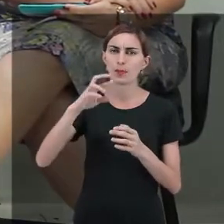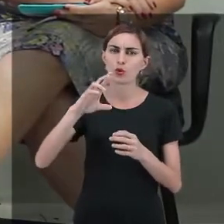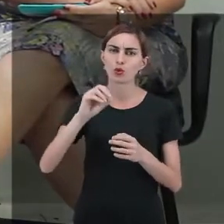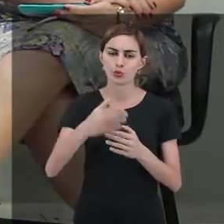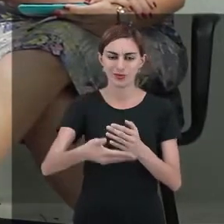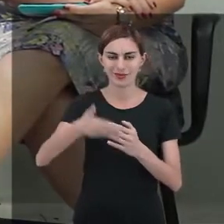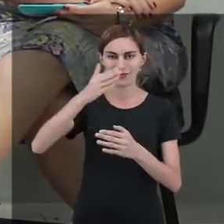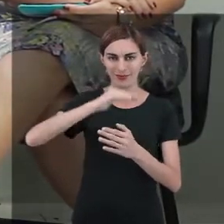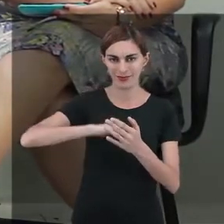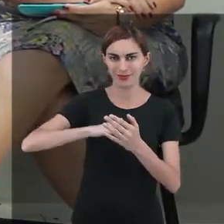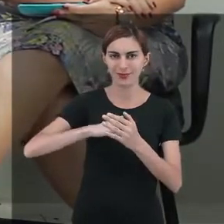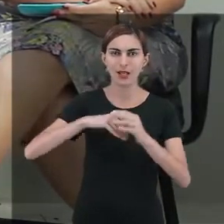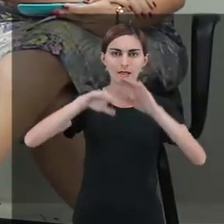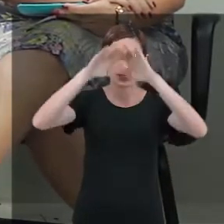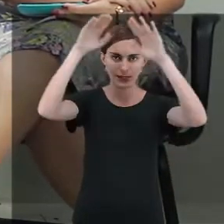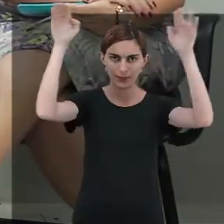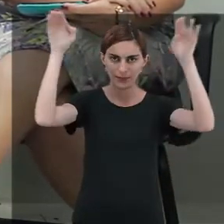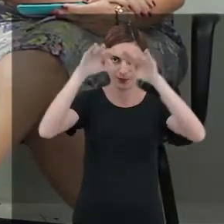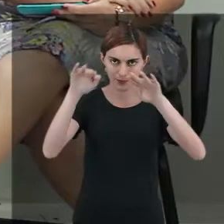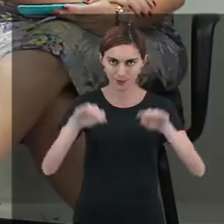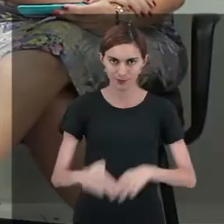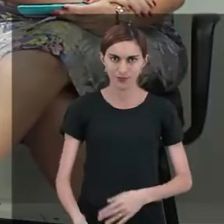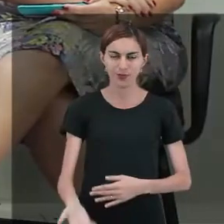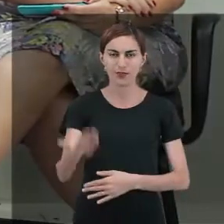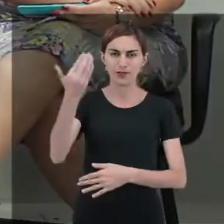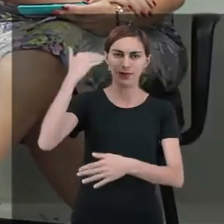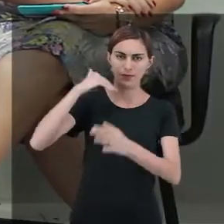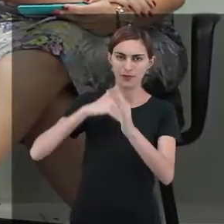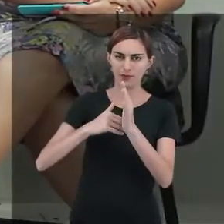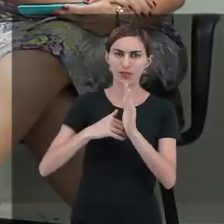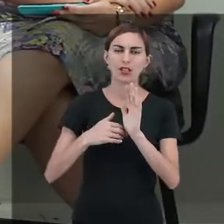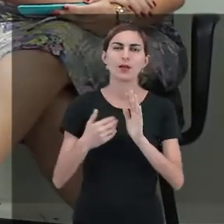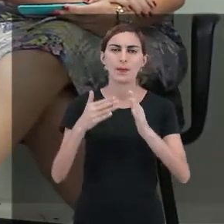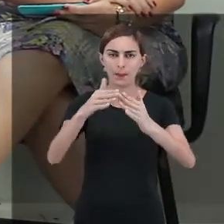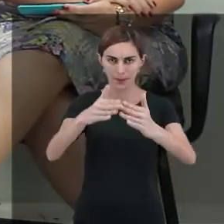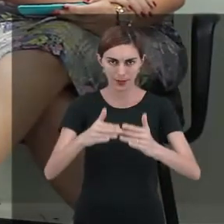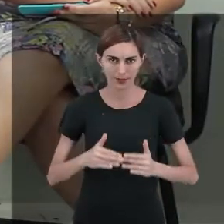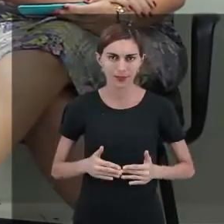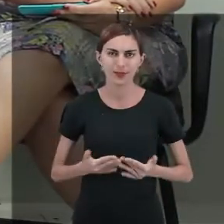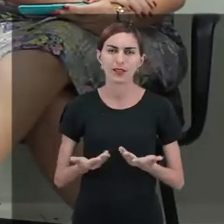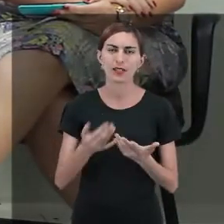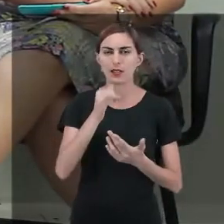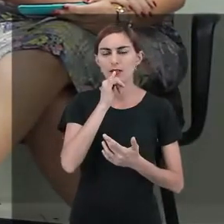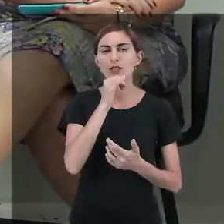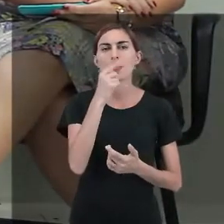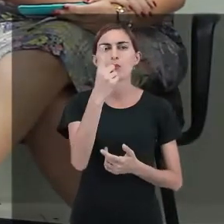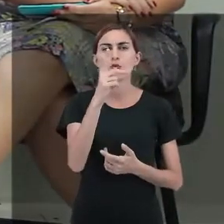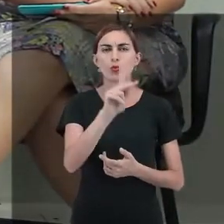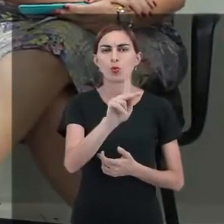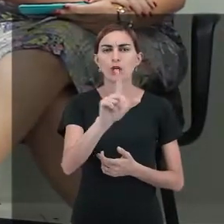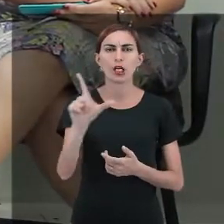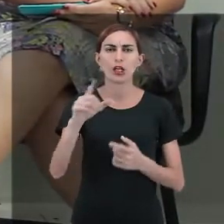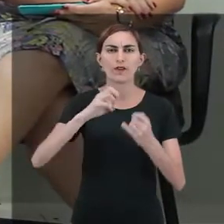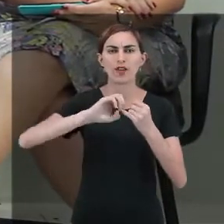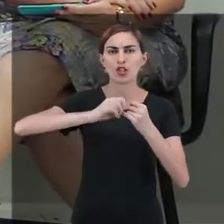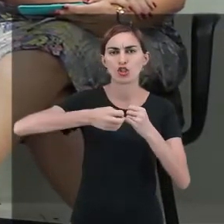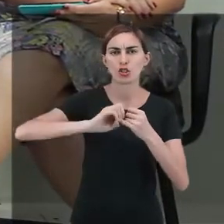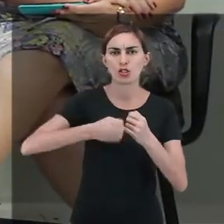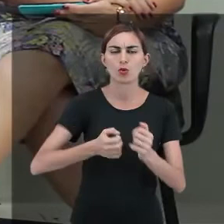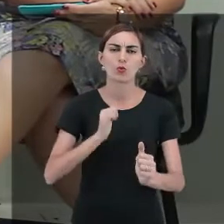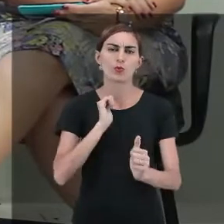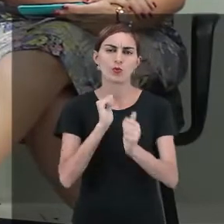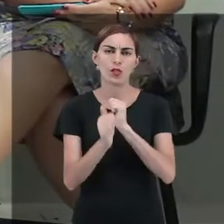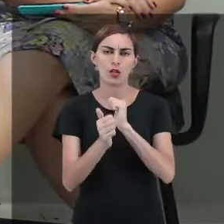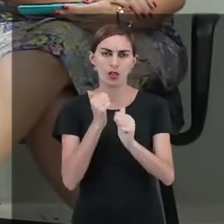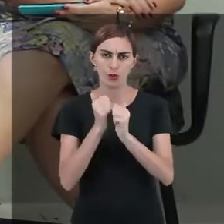por trás das prateleiras, né? E ali chegava o cliente e solicitava, por exemplo, 1 quilo de feijão, 1 quilo de arroz, e